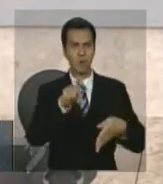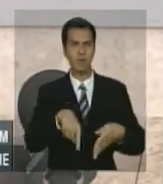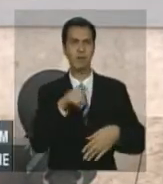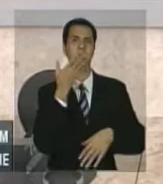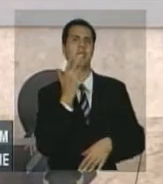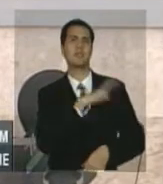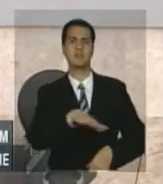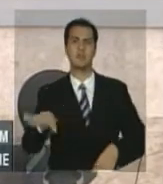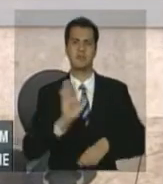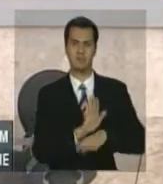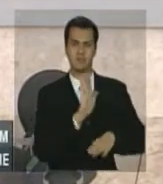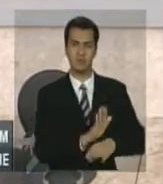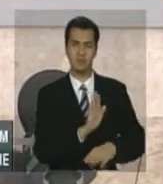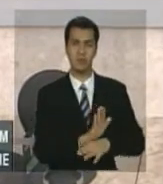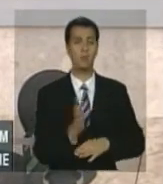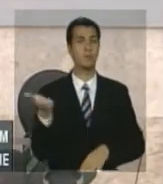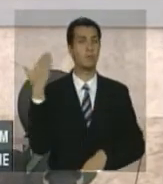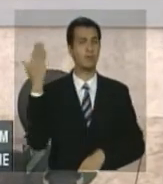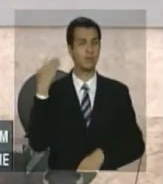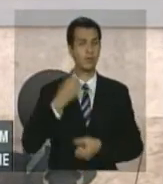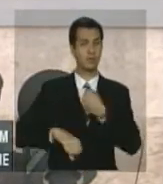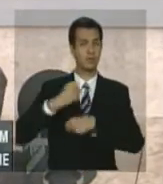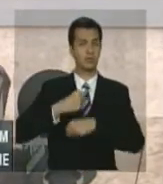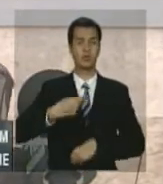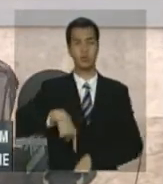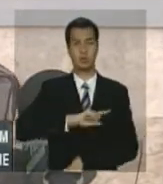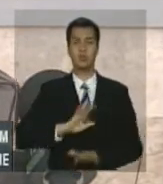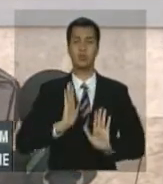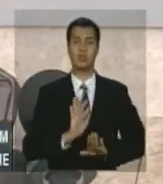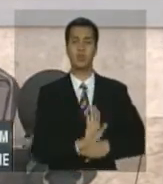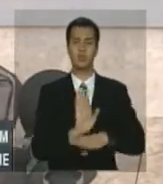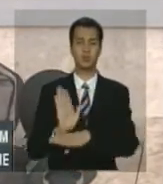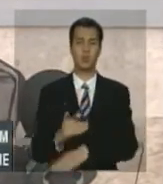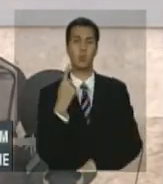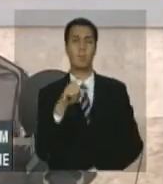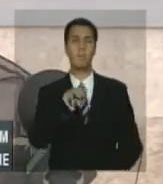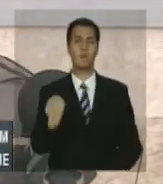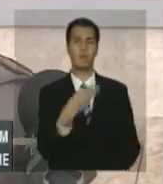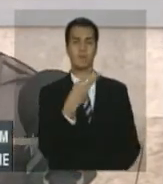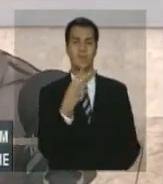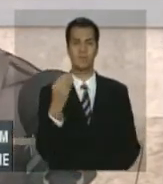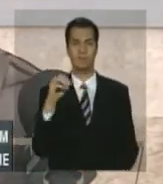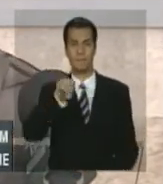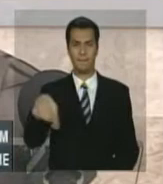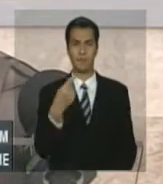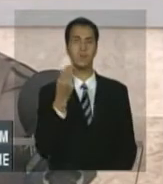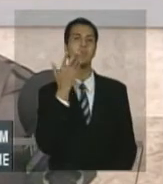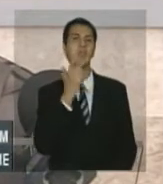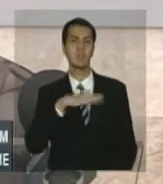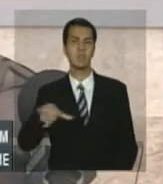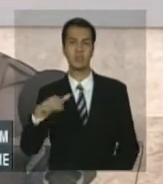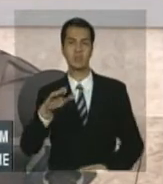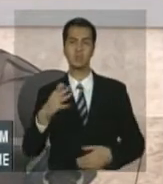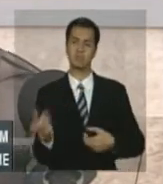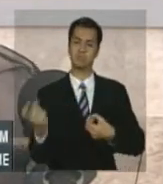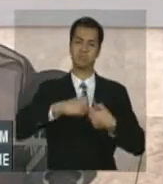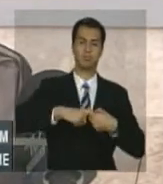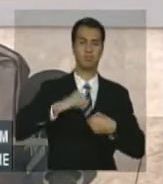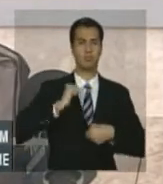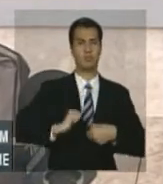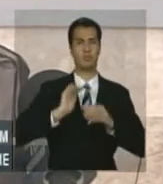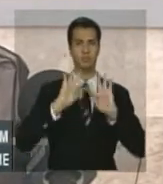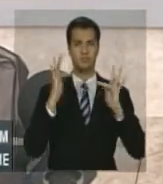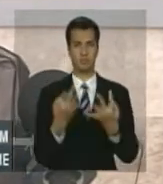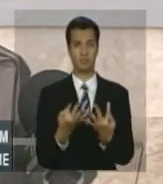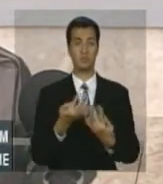as medidas do Bolsa Família, já tiramos 1 milhão e 300 mil crianças, já incluímos 1 milhão e 300 mil crianças no Bolsa Família. A ideia é que